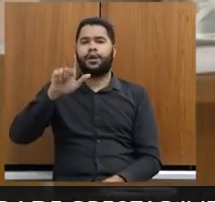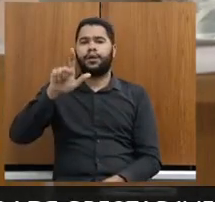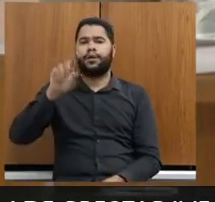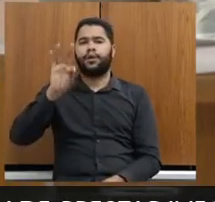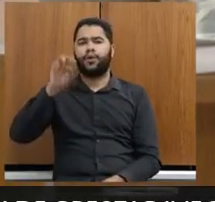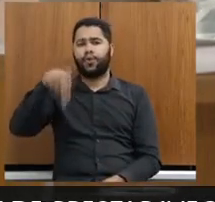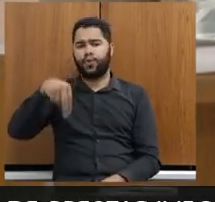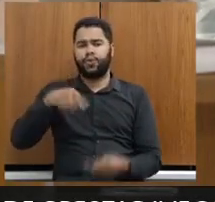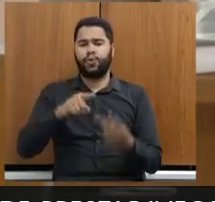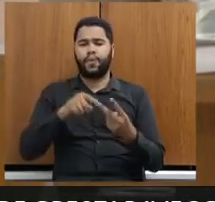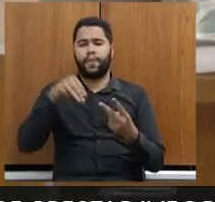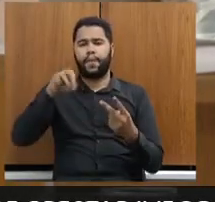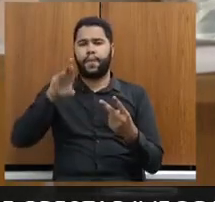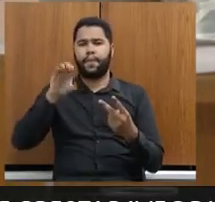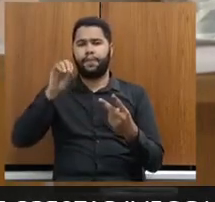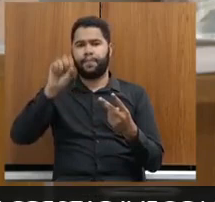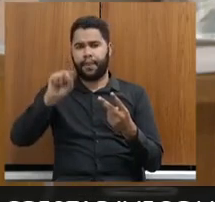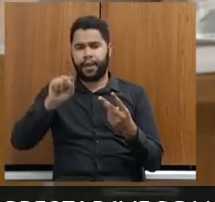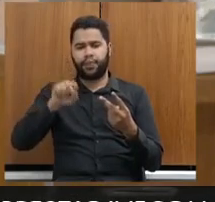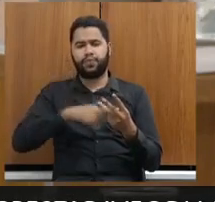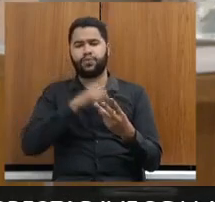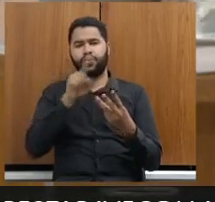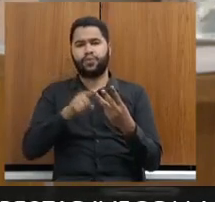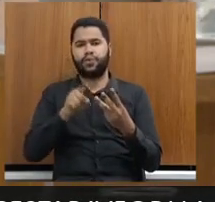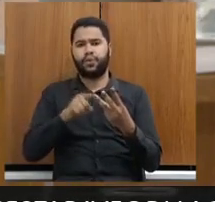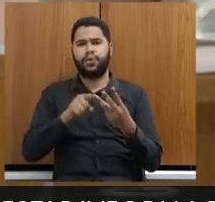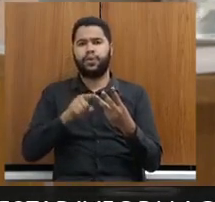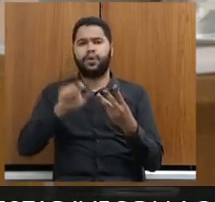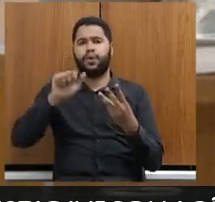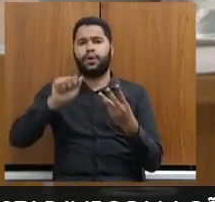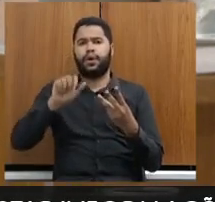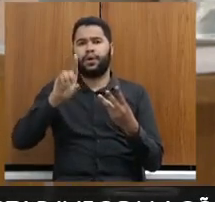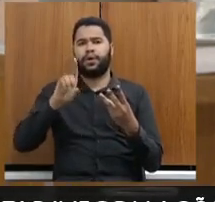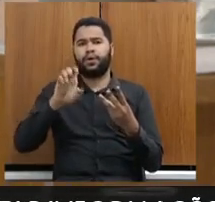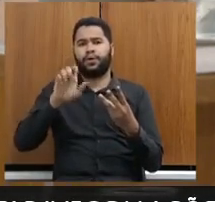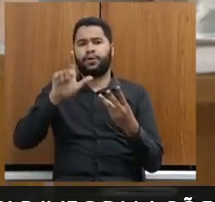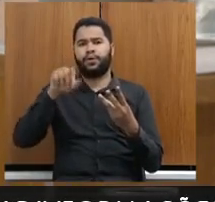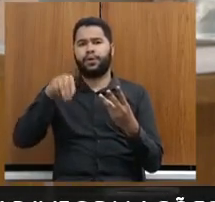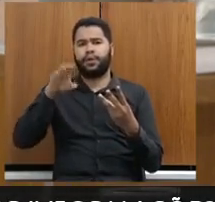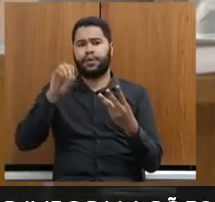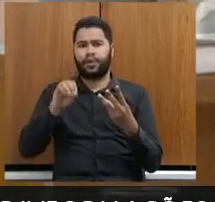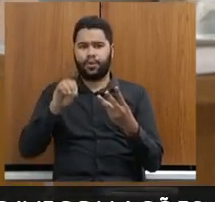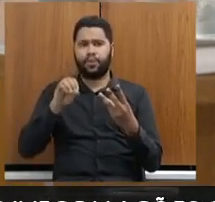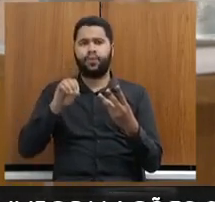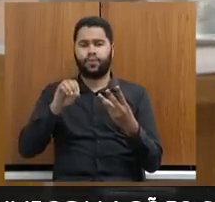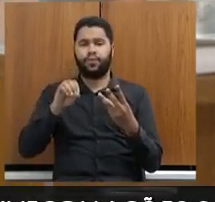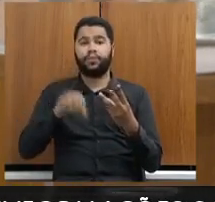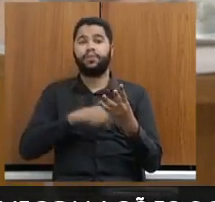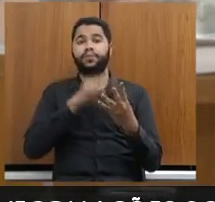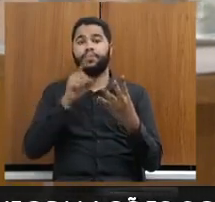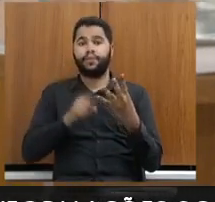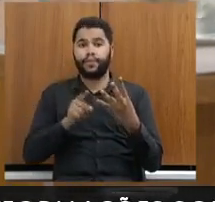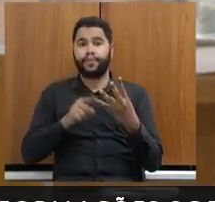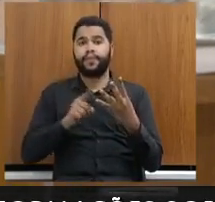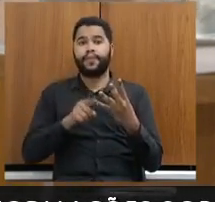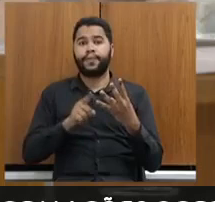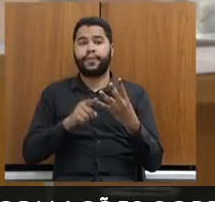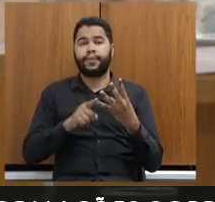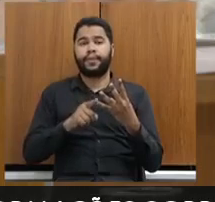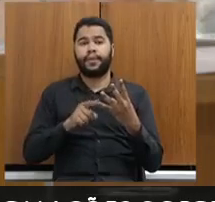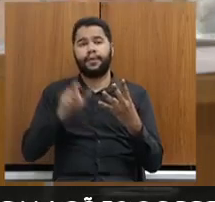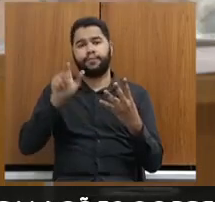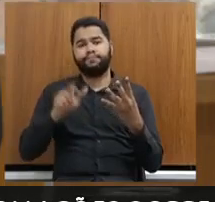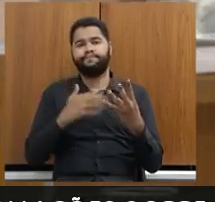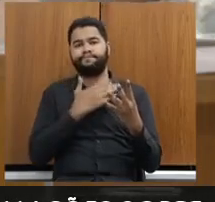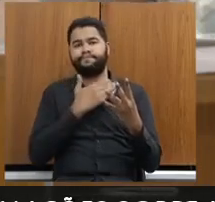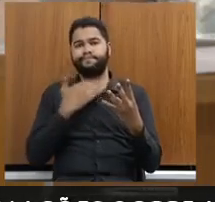Deputado Marcos Montes e deputado Adelmo Adelmo Carneiro e também do finado